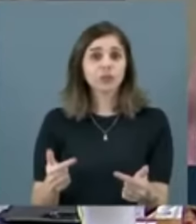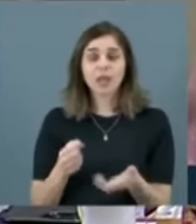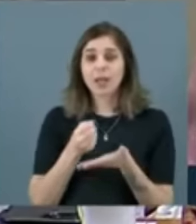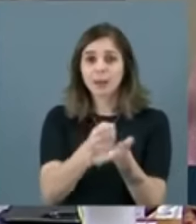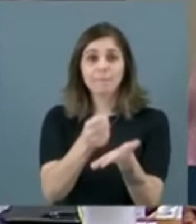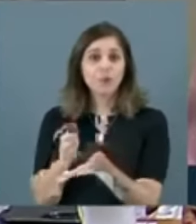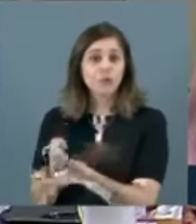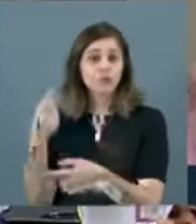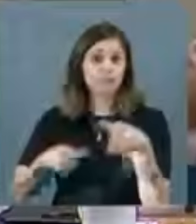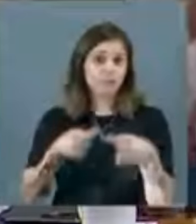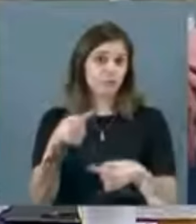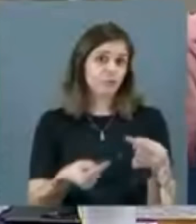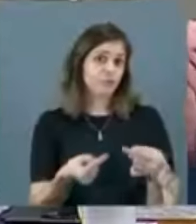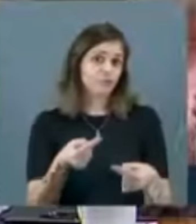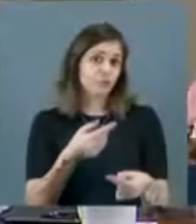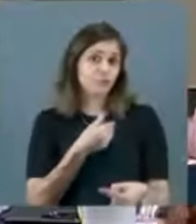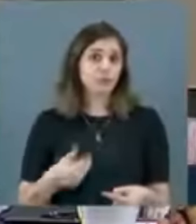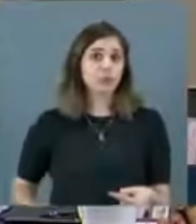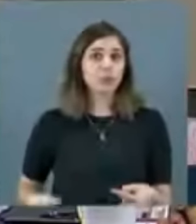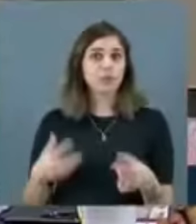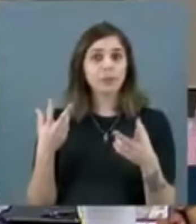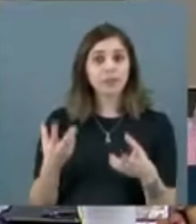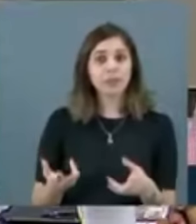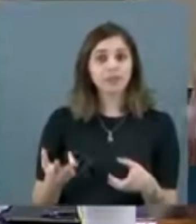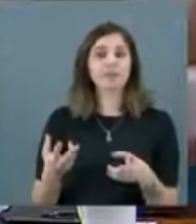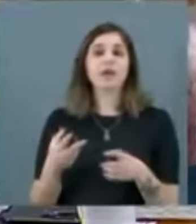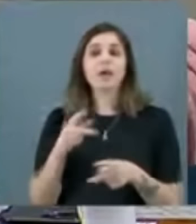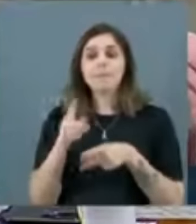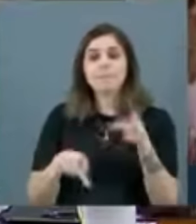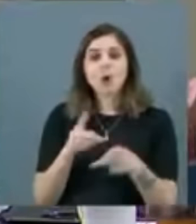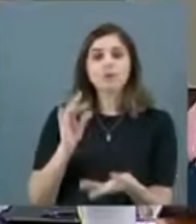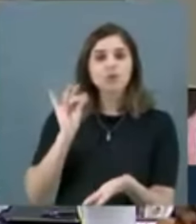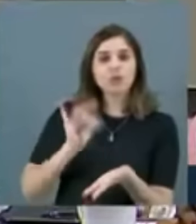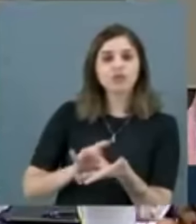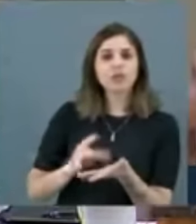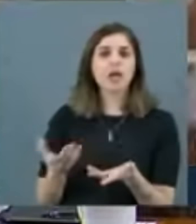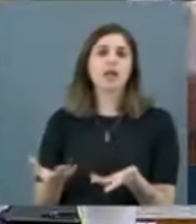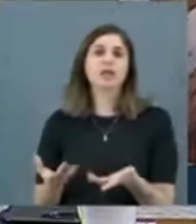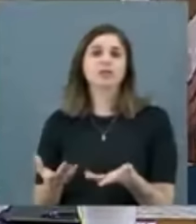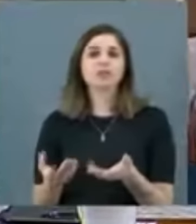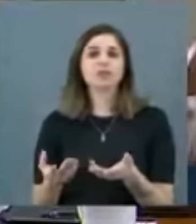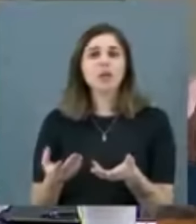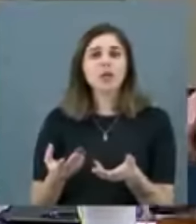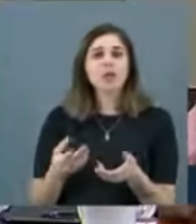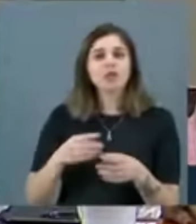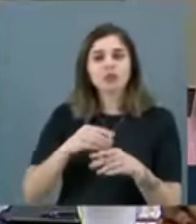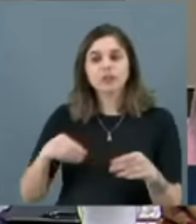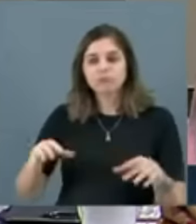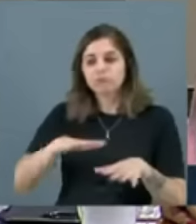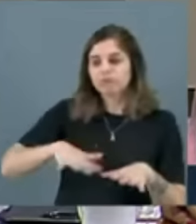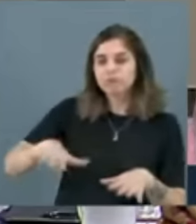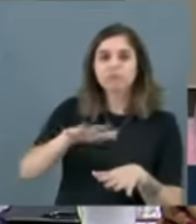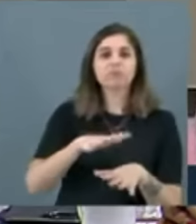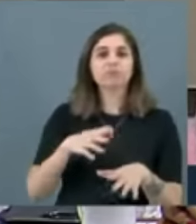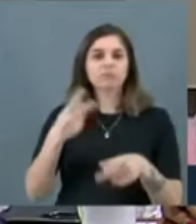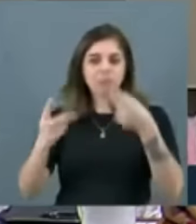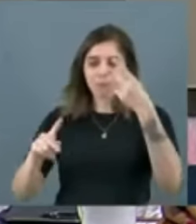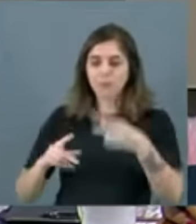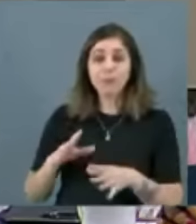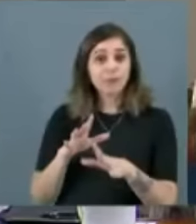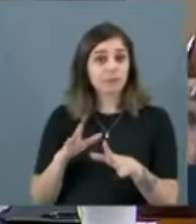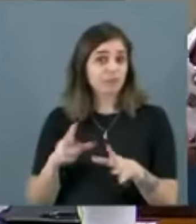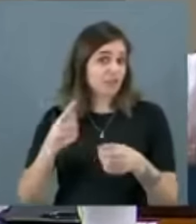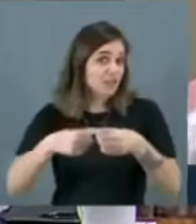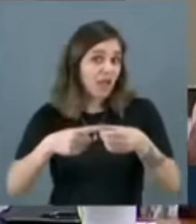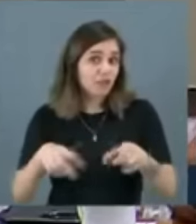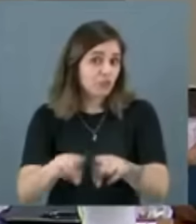políticas públicas, como é o caso das culturas dos povos originários, a cultura dos povos de terreiro, a cultura das cidades.